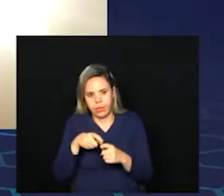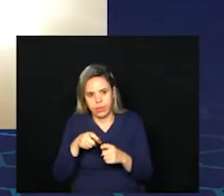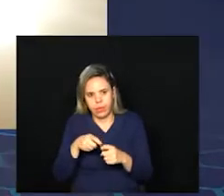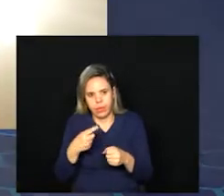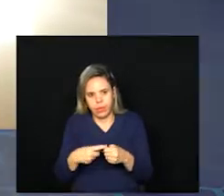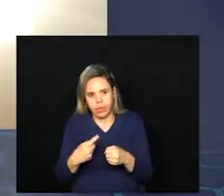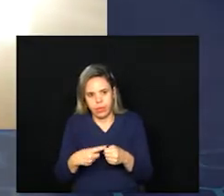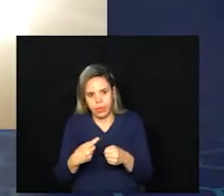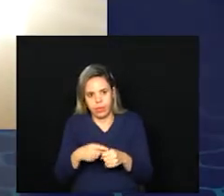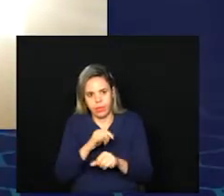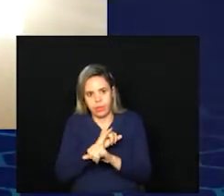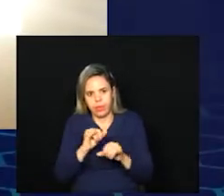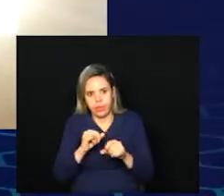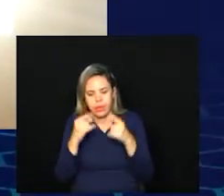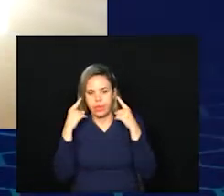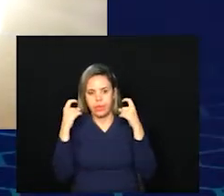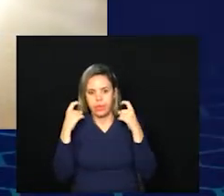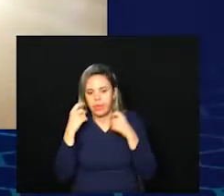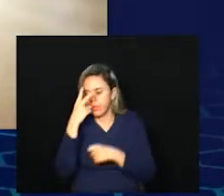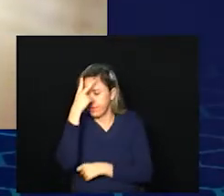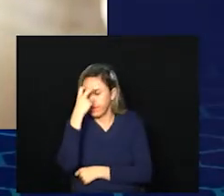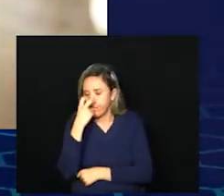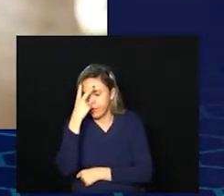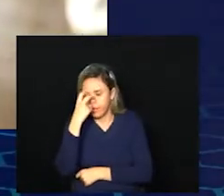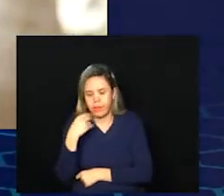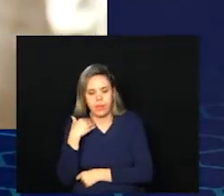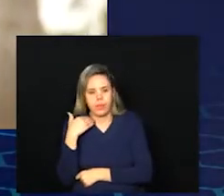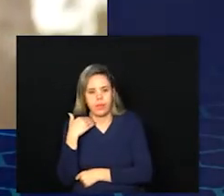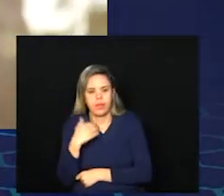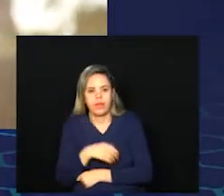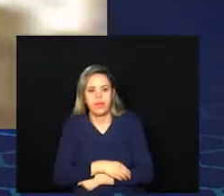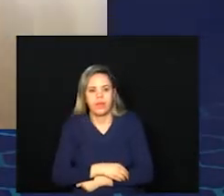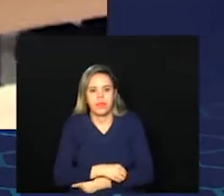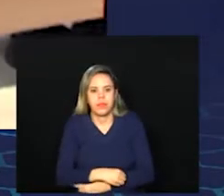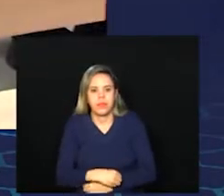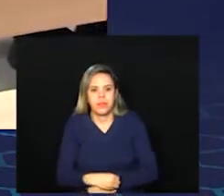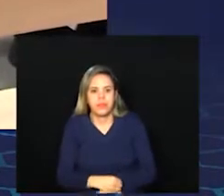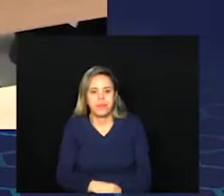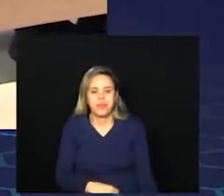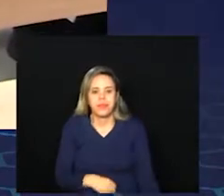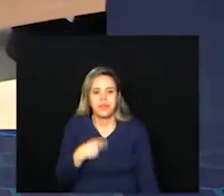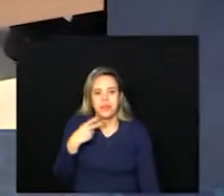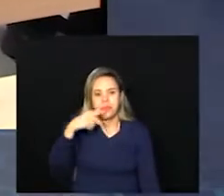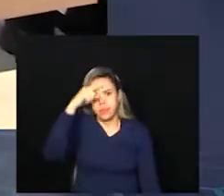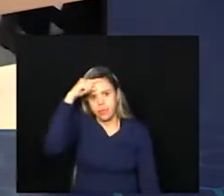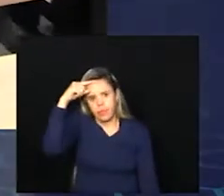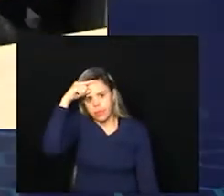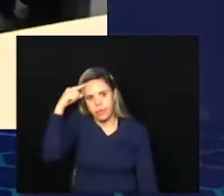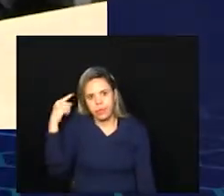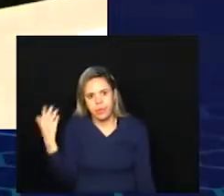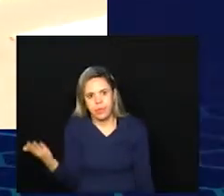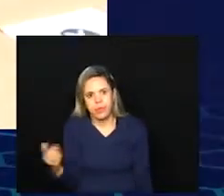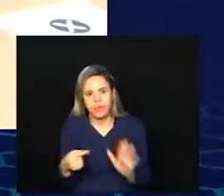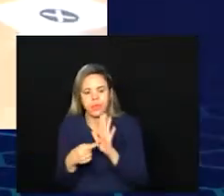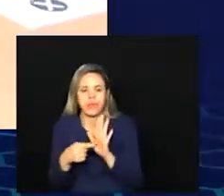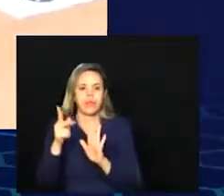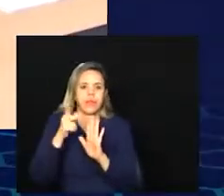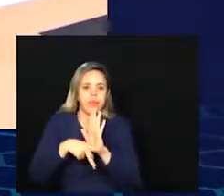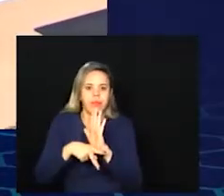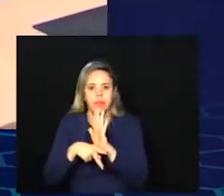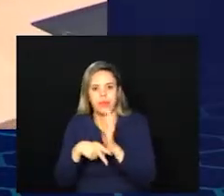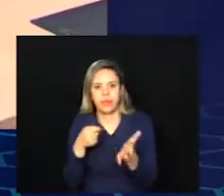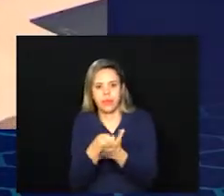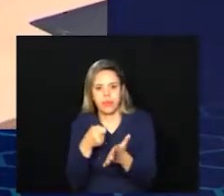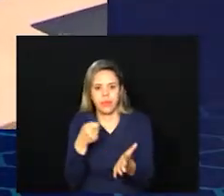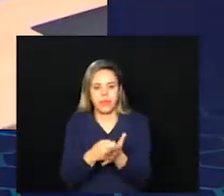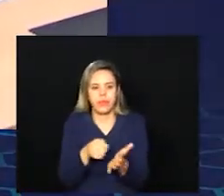e de avisos sonoros para cegos em agências bancárias. Vereador Otto Alejandro apresenta projeto que